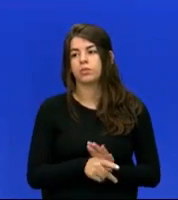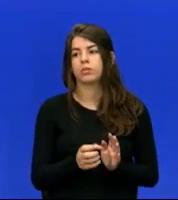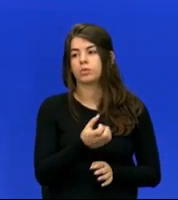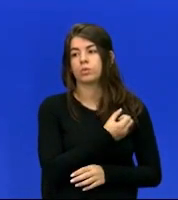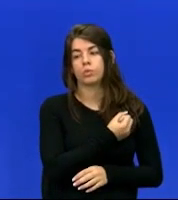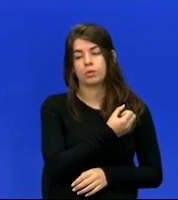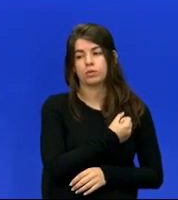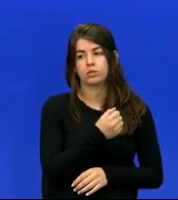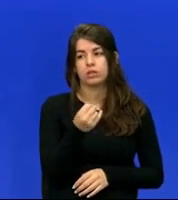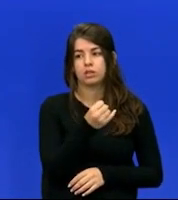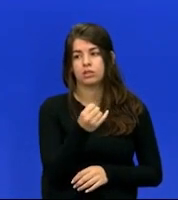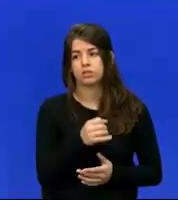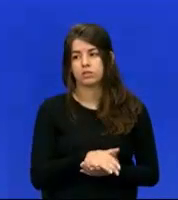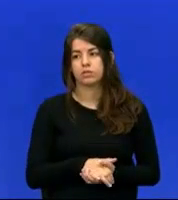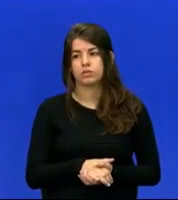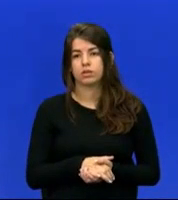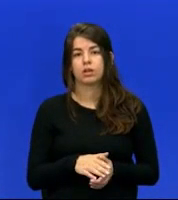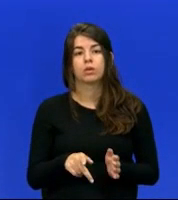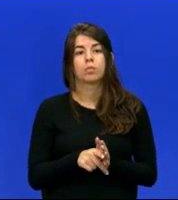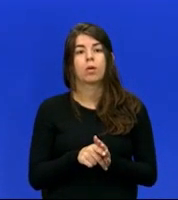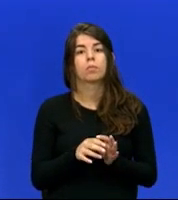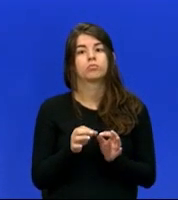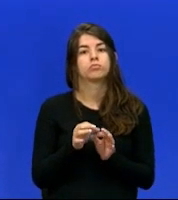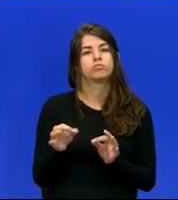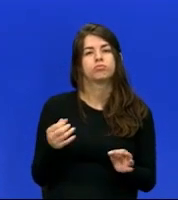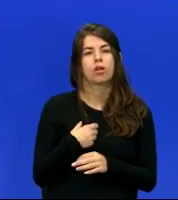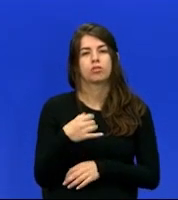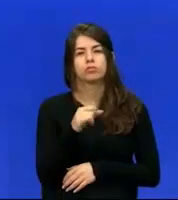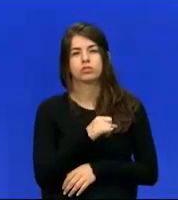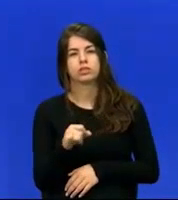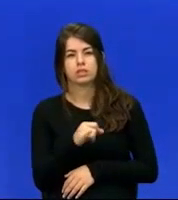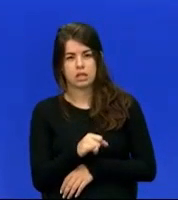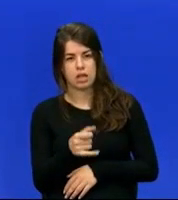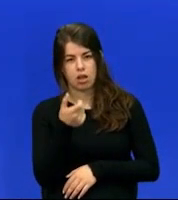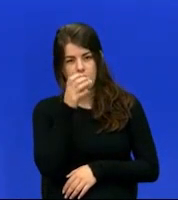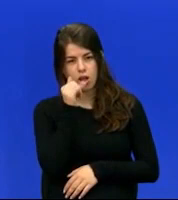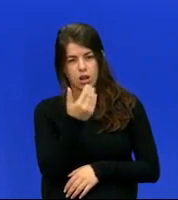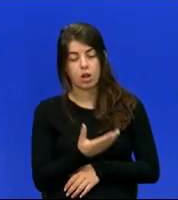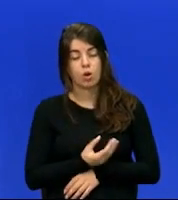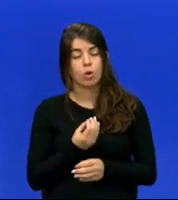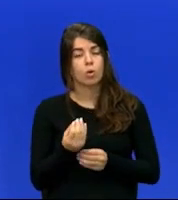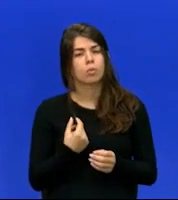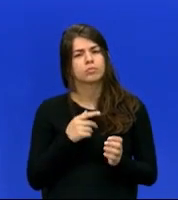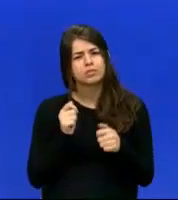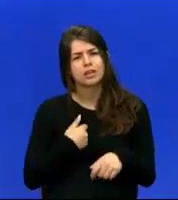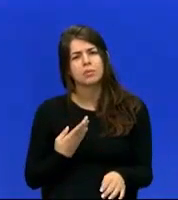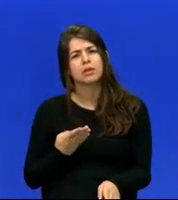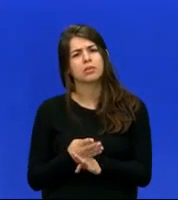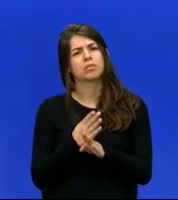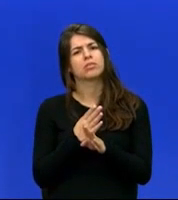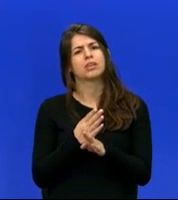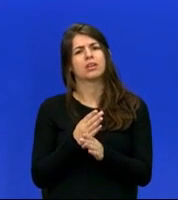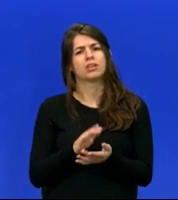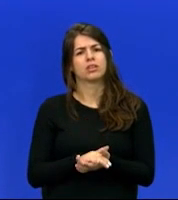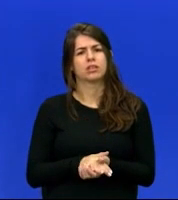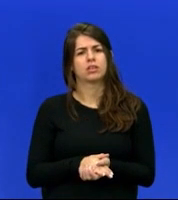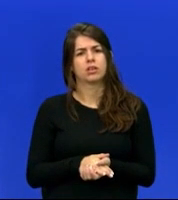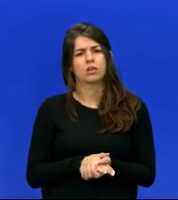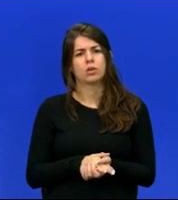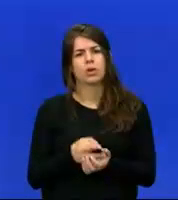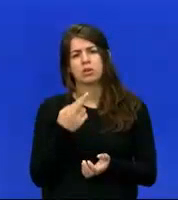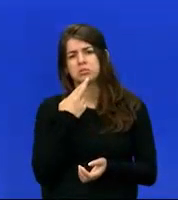valores negativos. Então, as áreas do Z, então o Z aqui, como é que você identifica